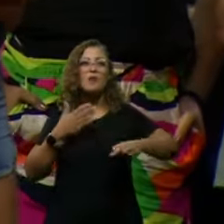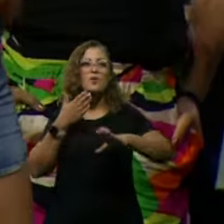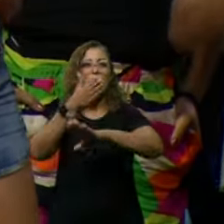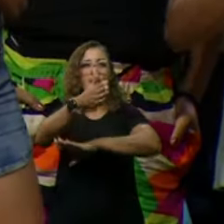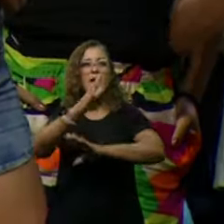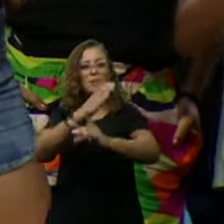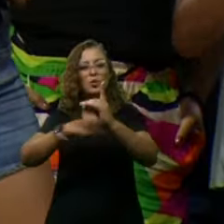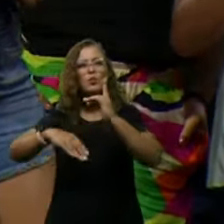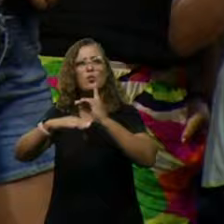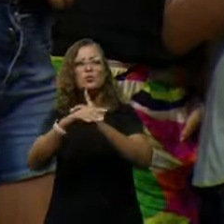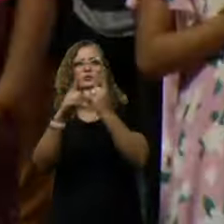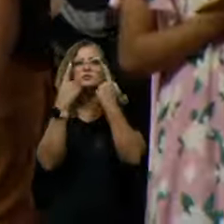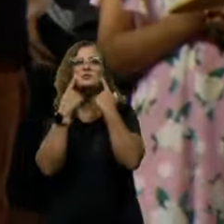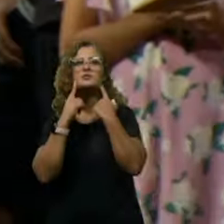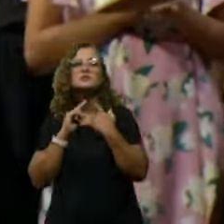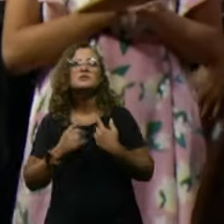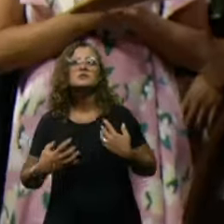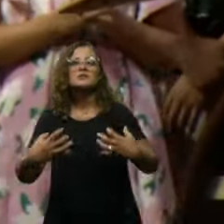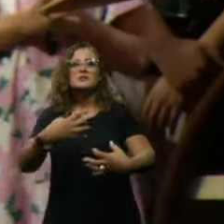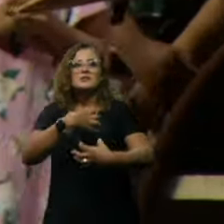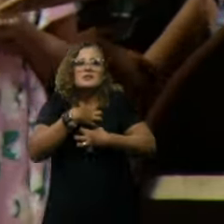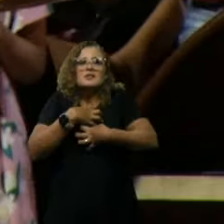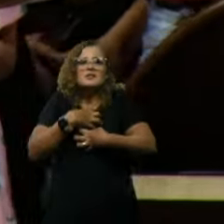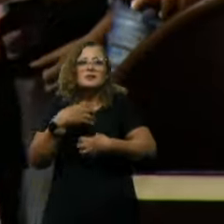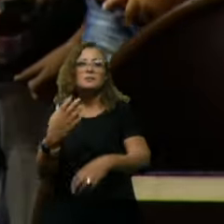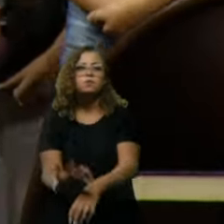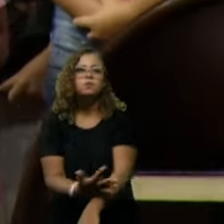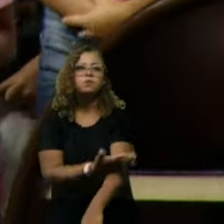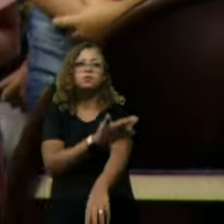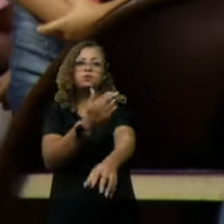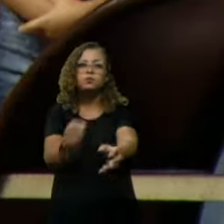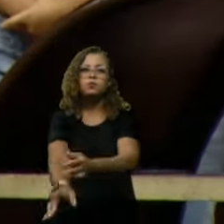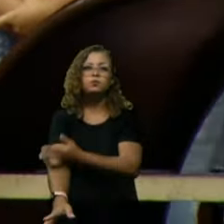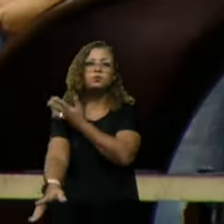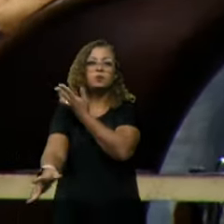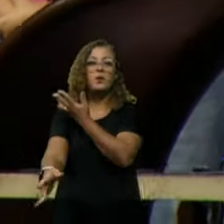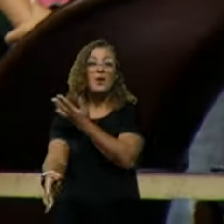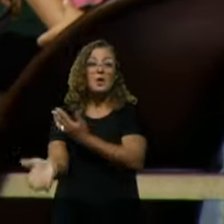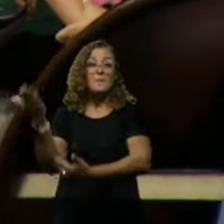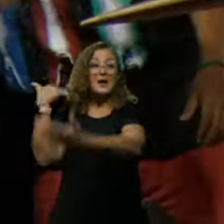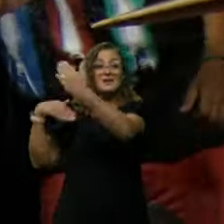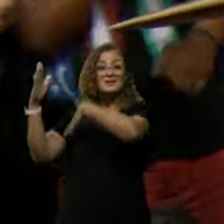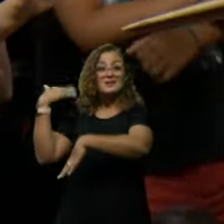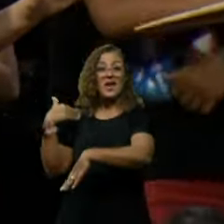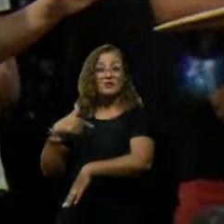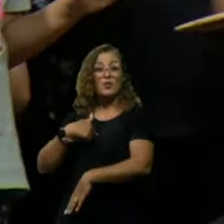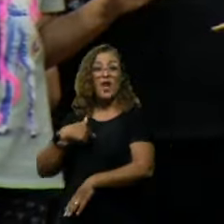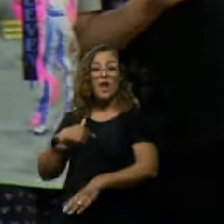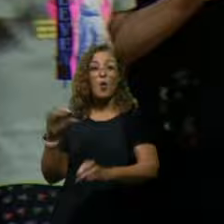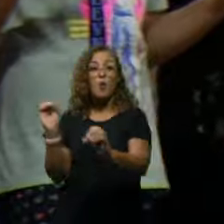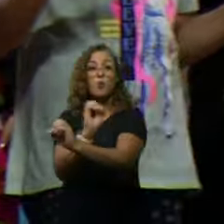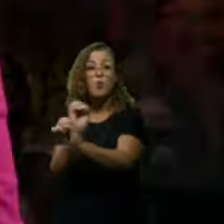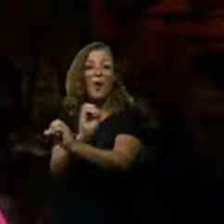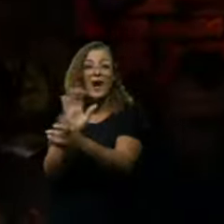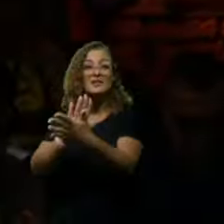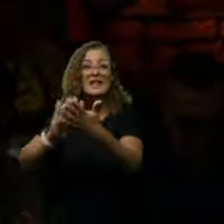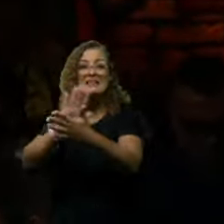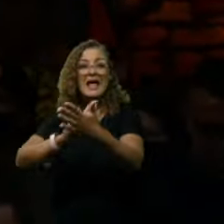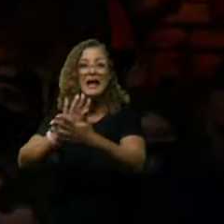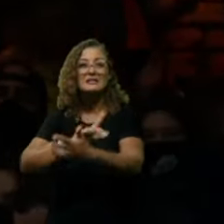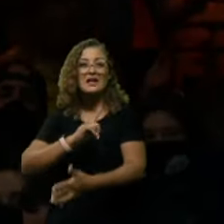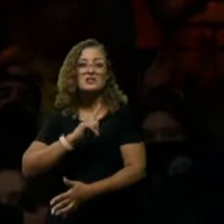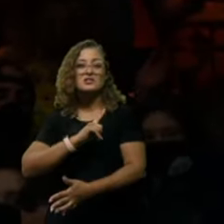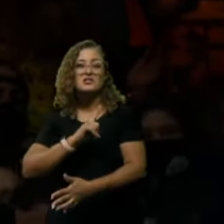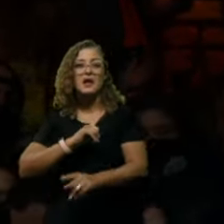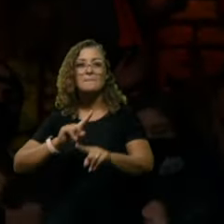presença tanto que eu te senti o senhor a minha vida quando eu não tinha nada o senhor é tudo para mim aí agora que o senhor me deu alguma coisa de vez em